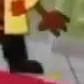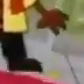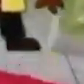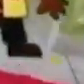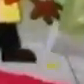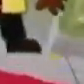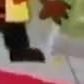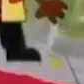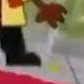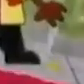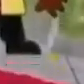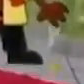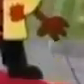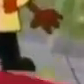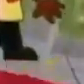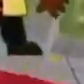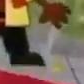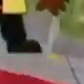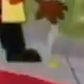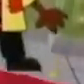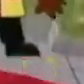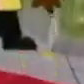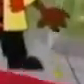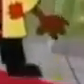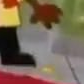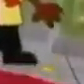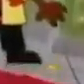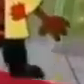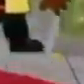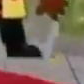Brincando, não demorou nada, e todo o povo chegando,